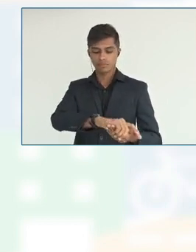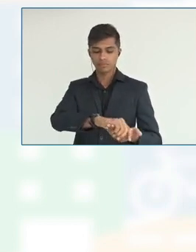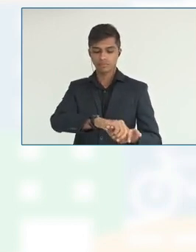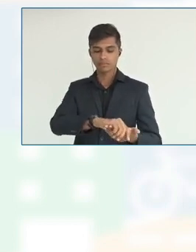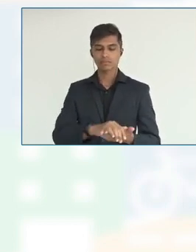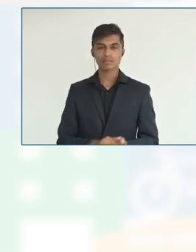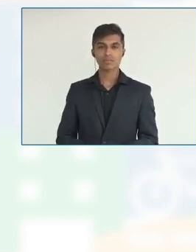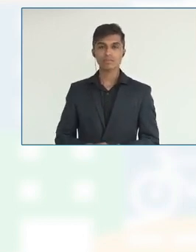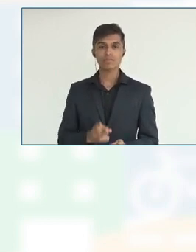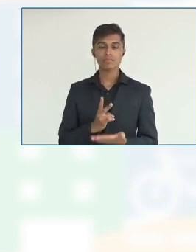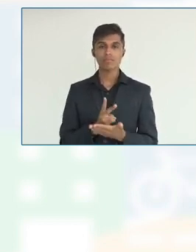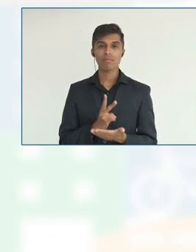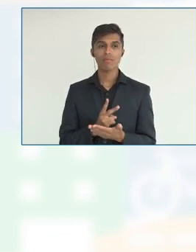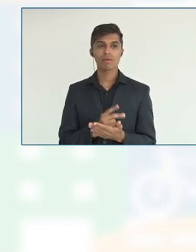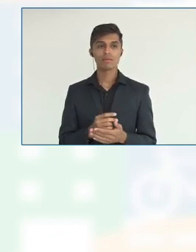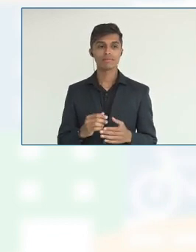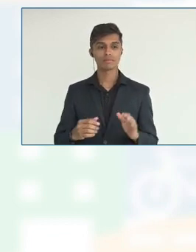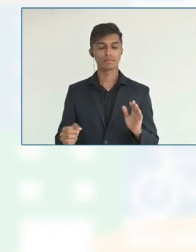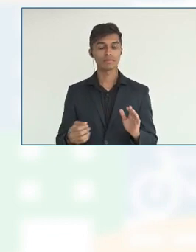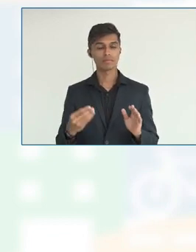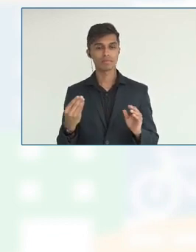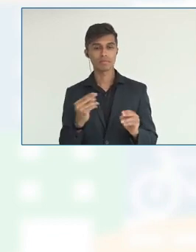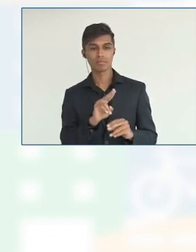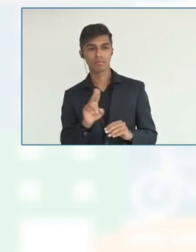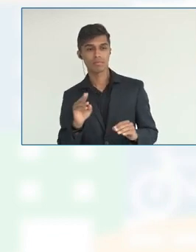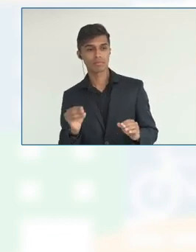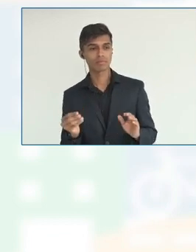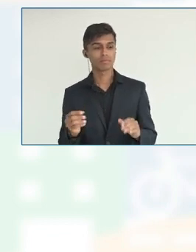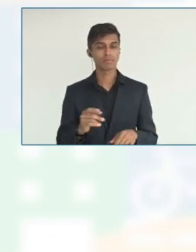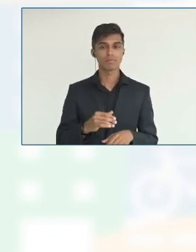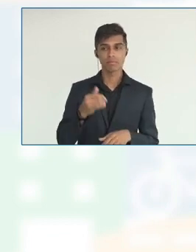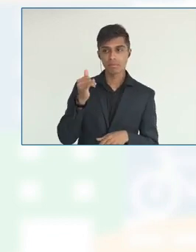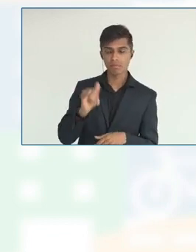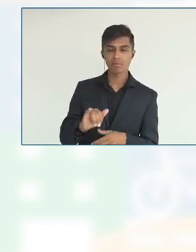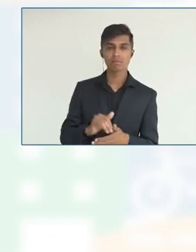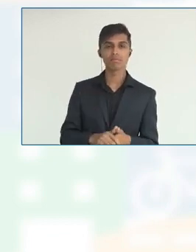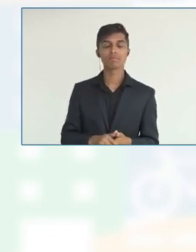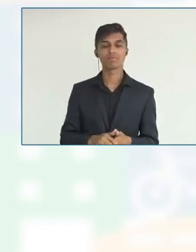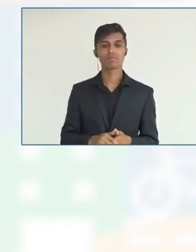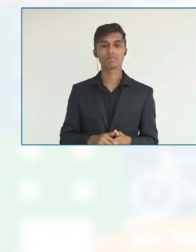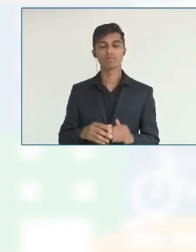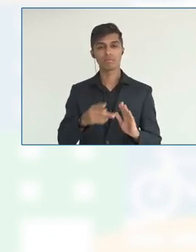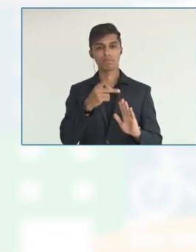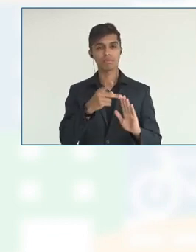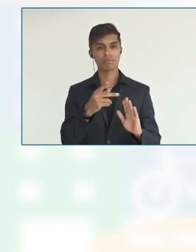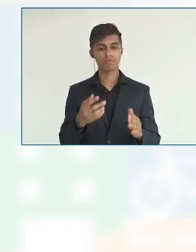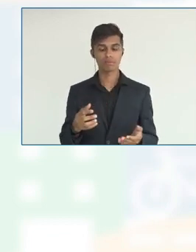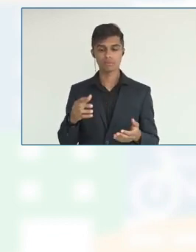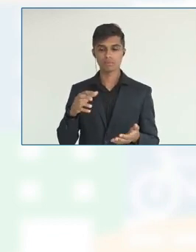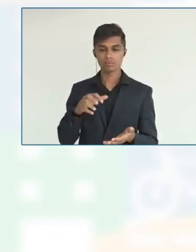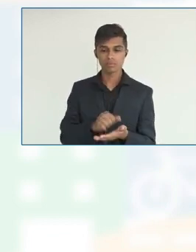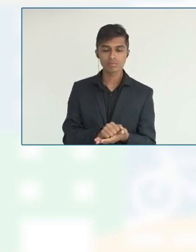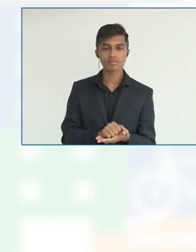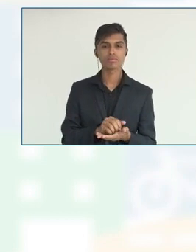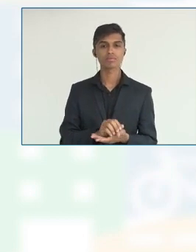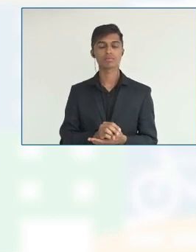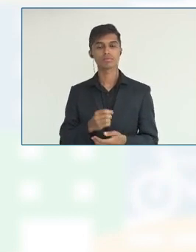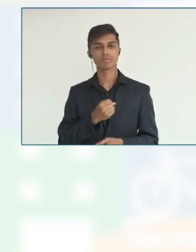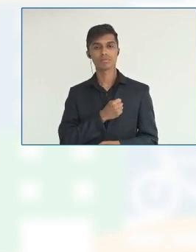né, a notificação de intoxicação exógena na sua relação, né. A portaria de consolidação, número